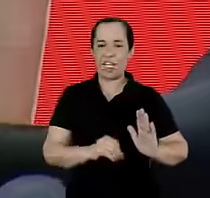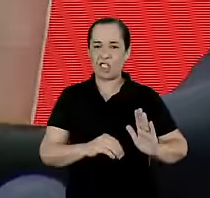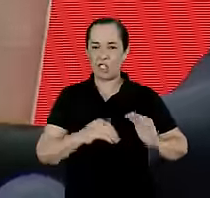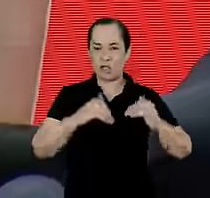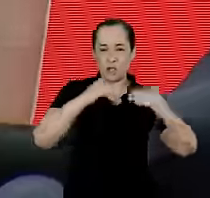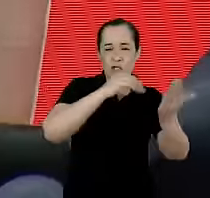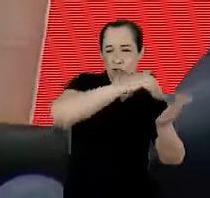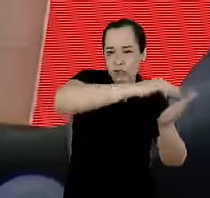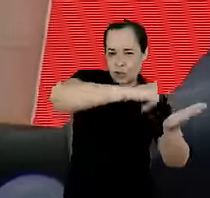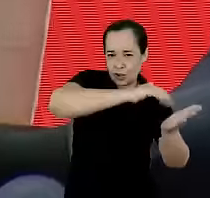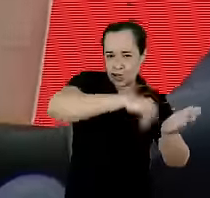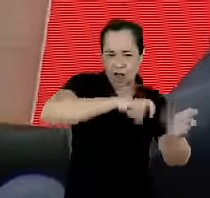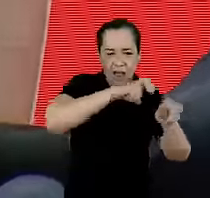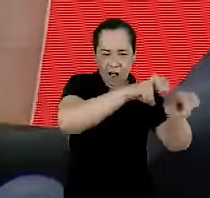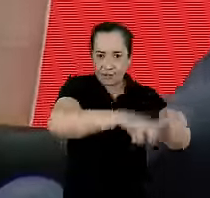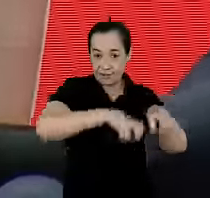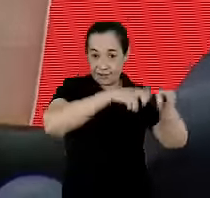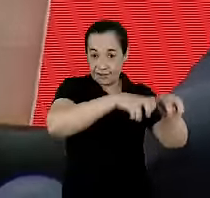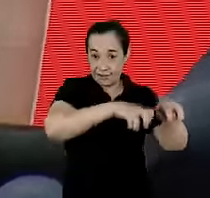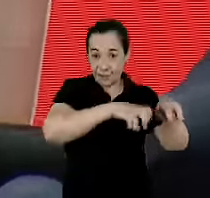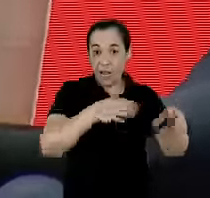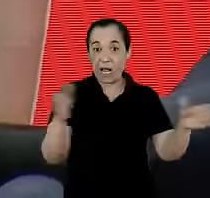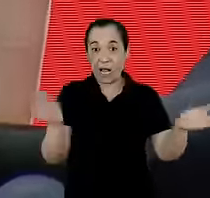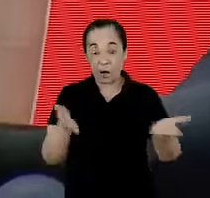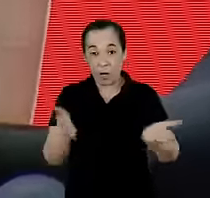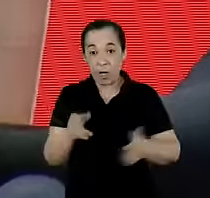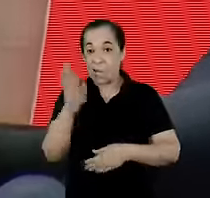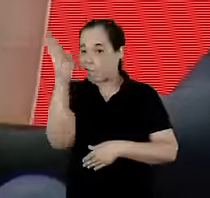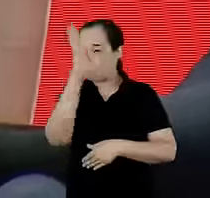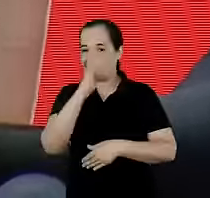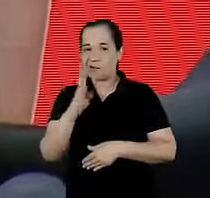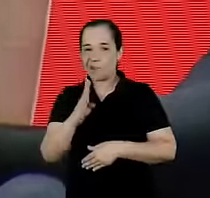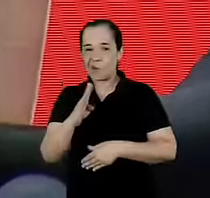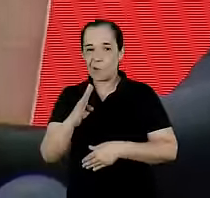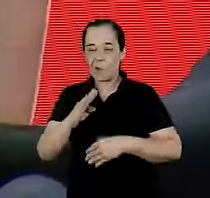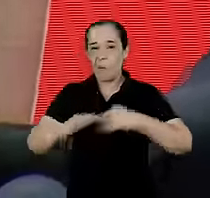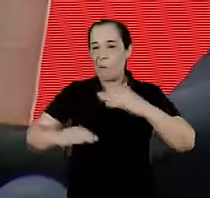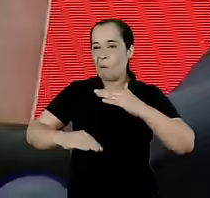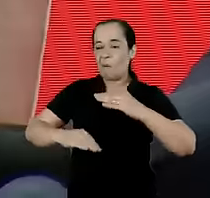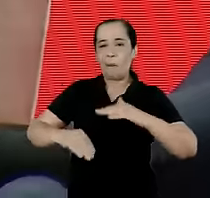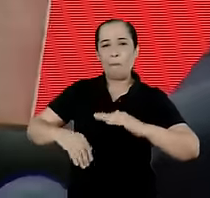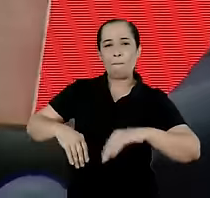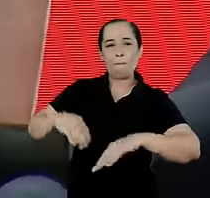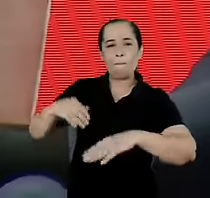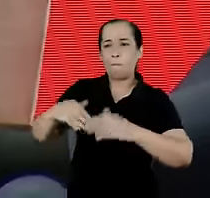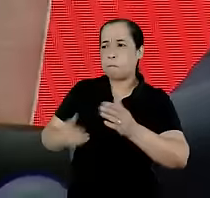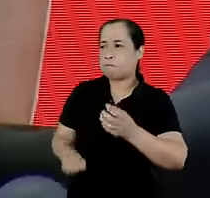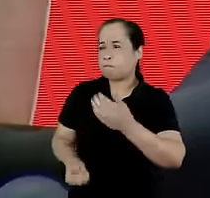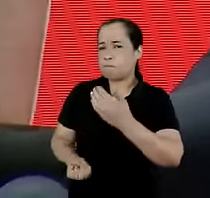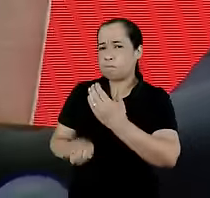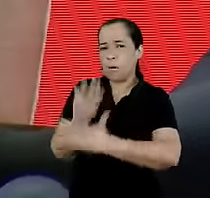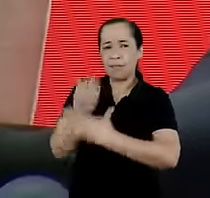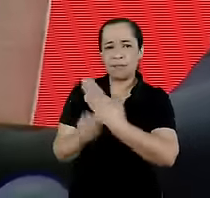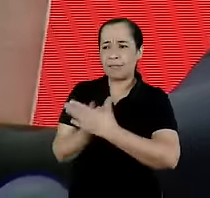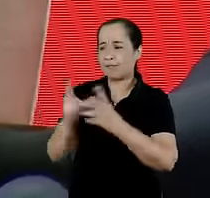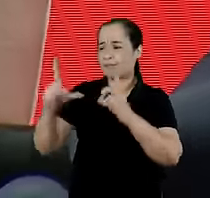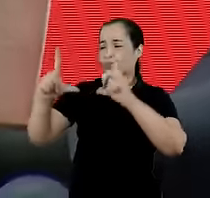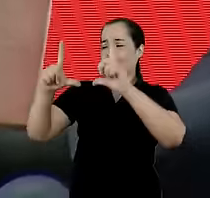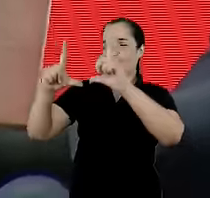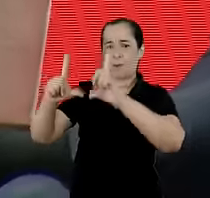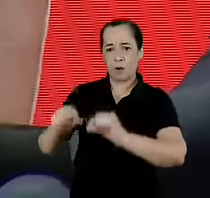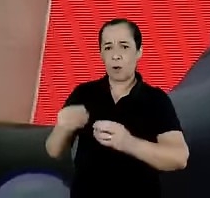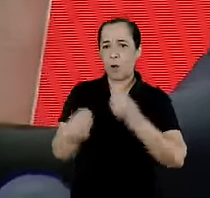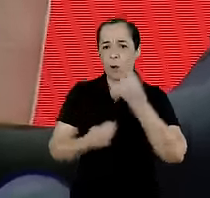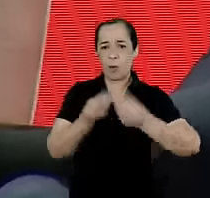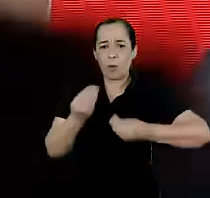provável que a gente hoje seja um país menos produtivo do que era na década de 90 como é que a gente vira como é que a gente se torna um país mais